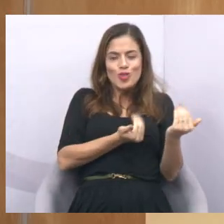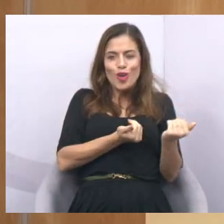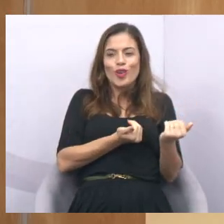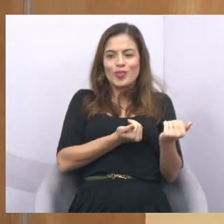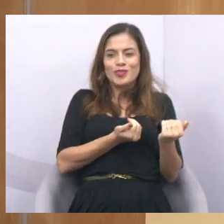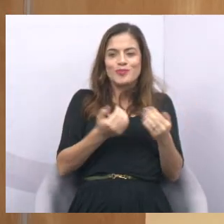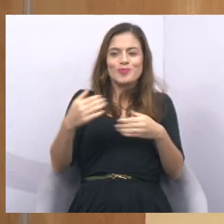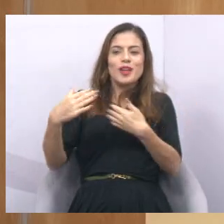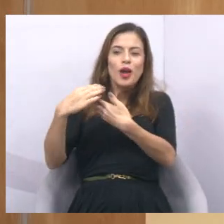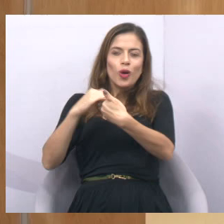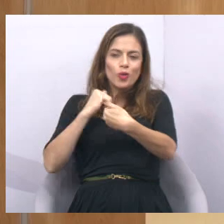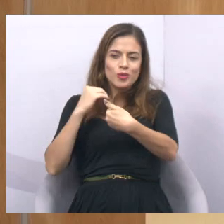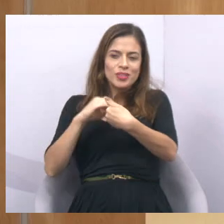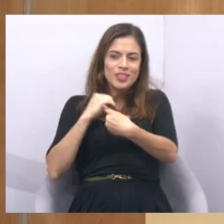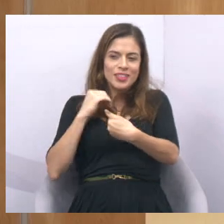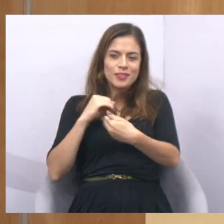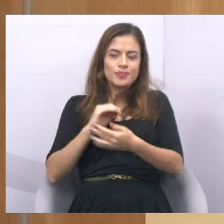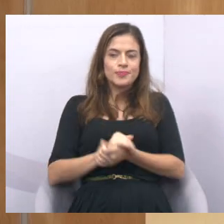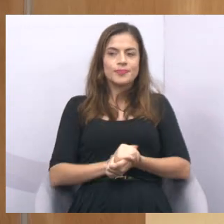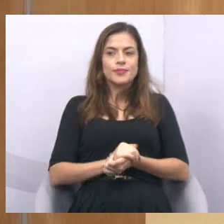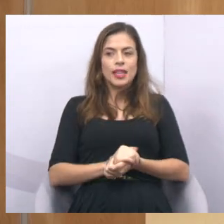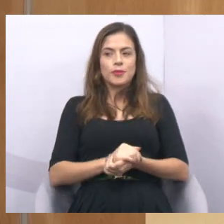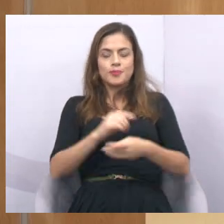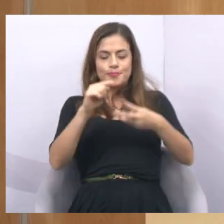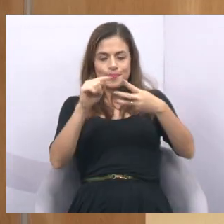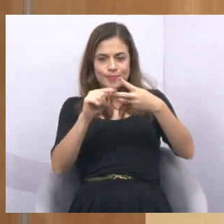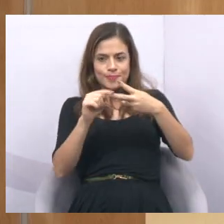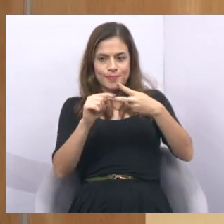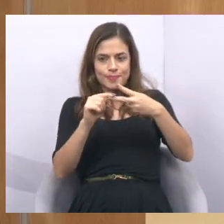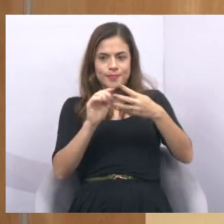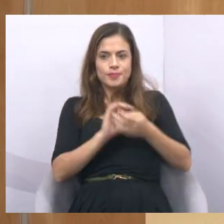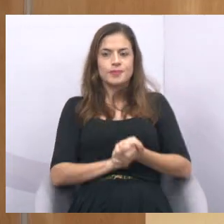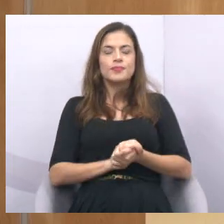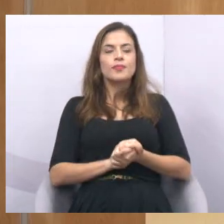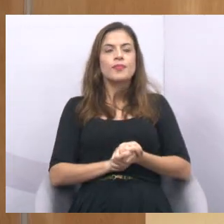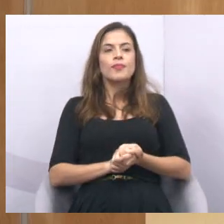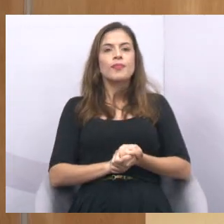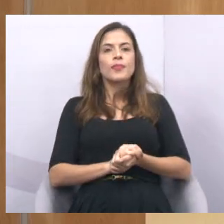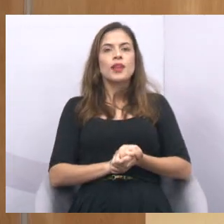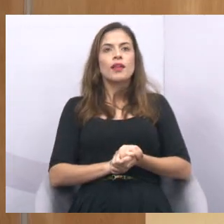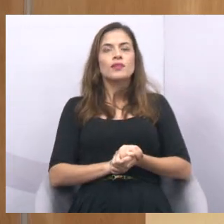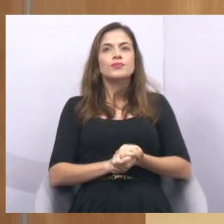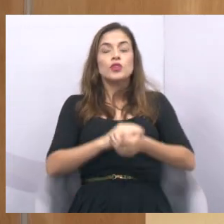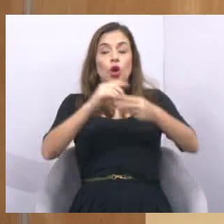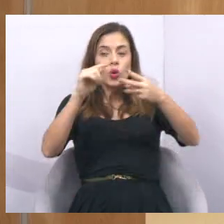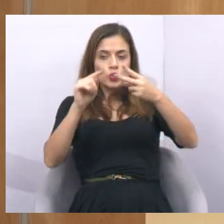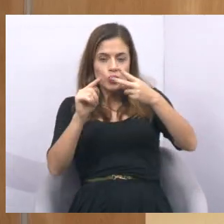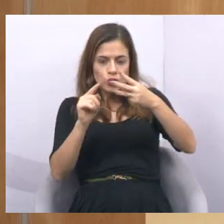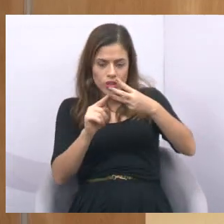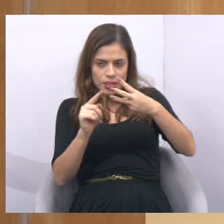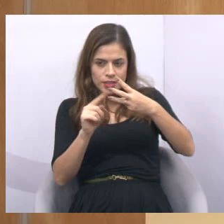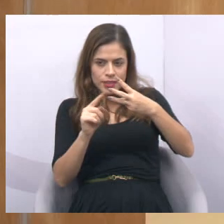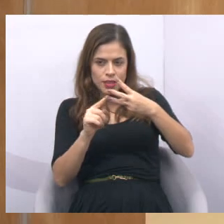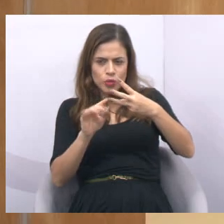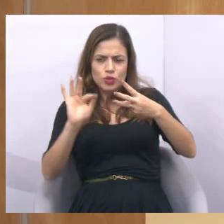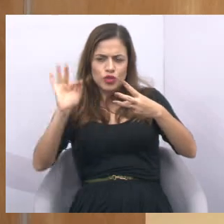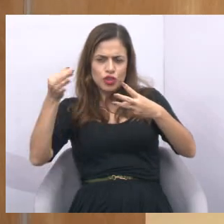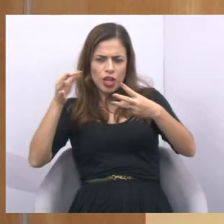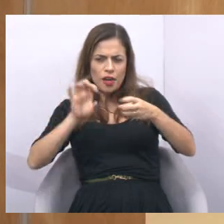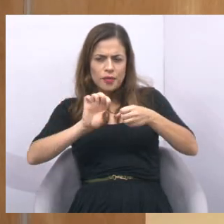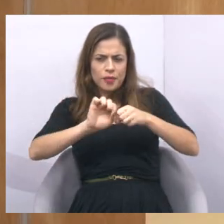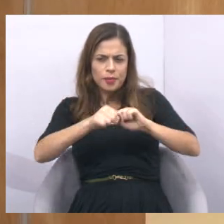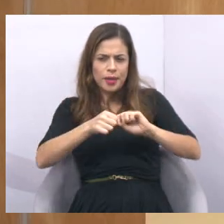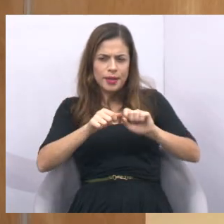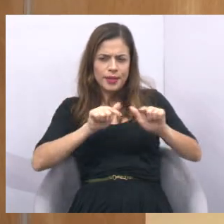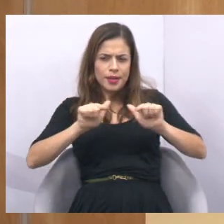passou. Nosso segundo momento. Outro momento muito distinto. Aí eu já formado,